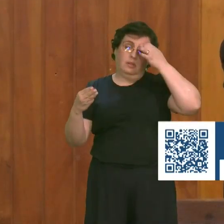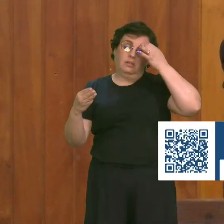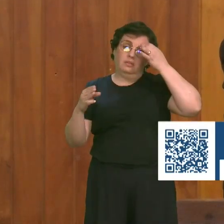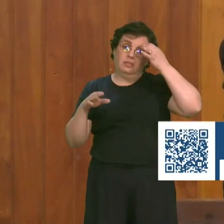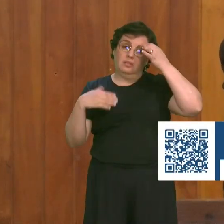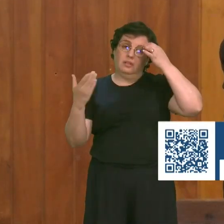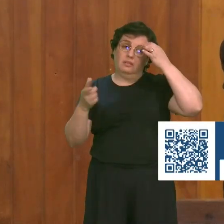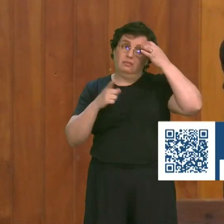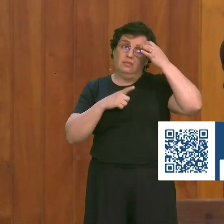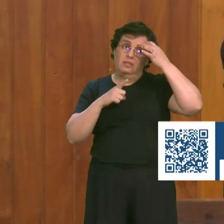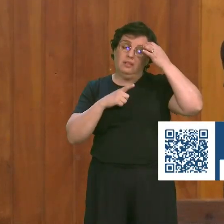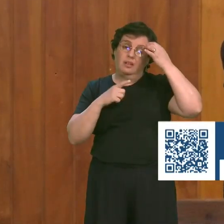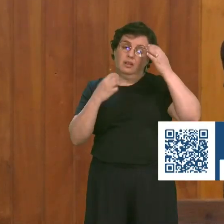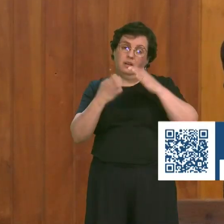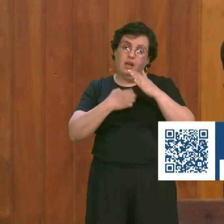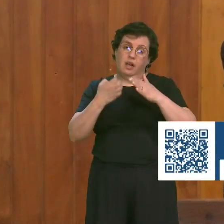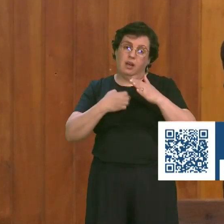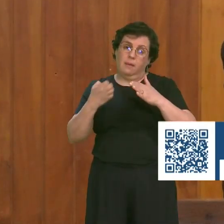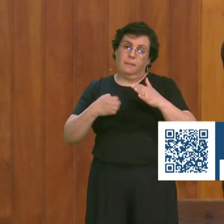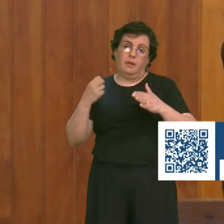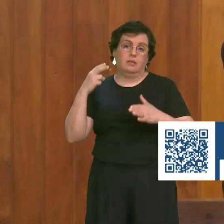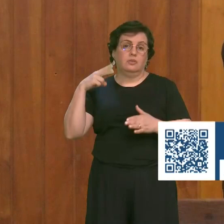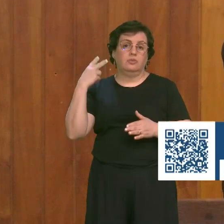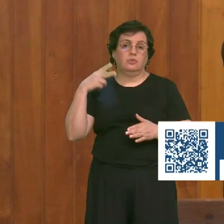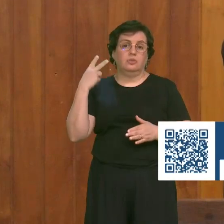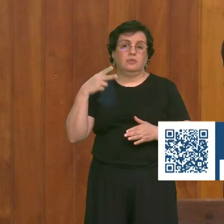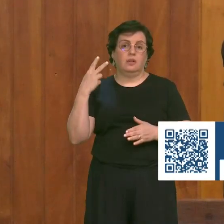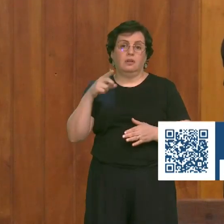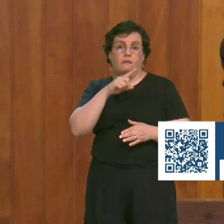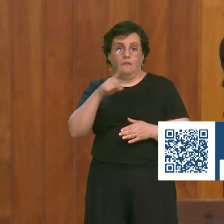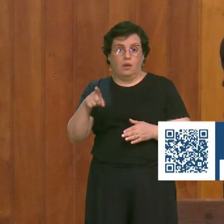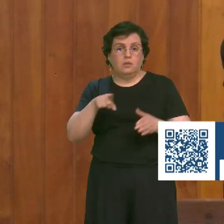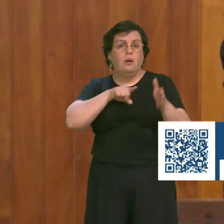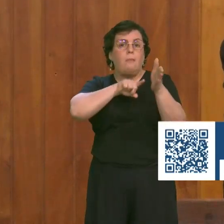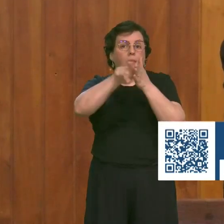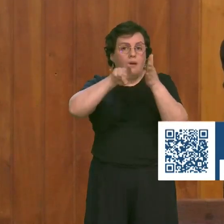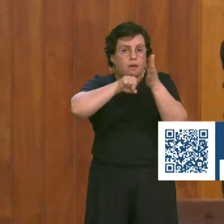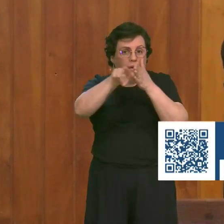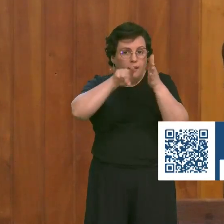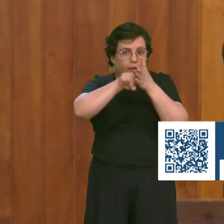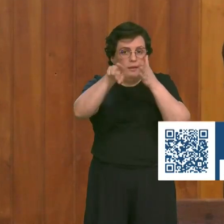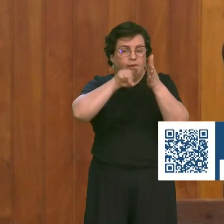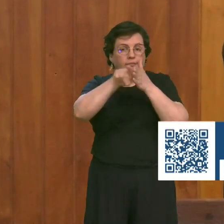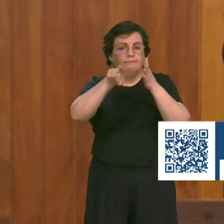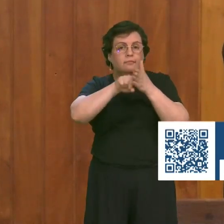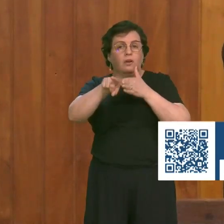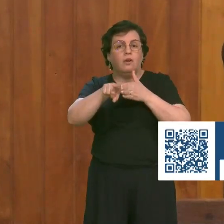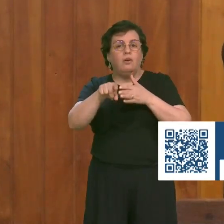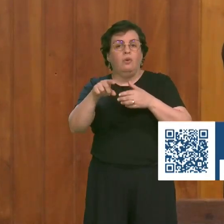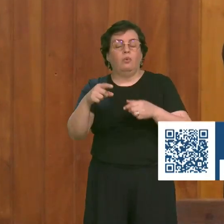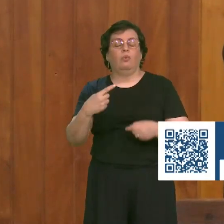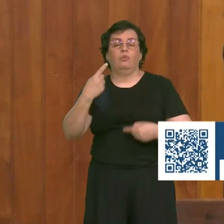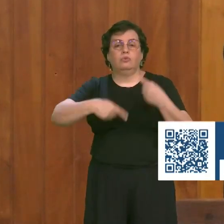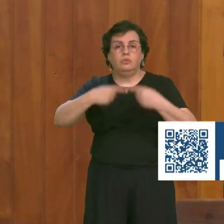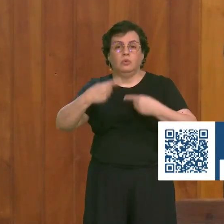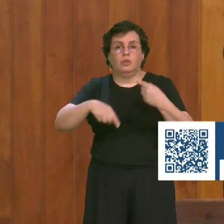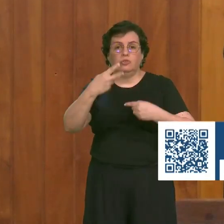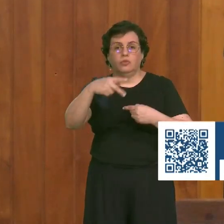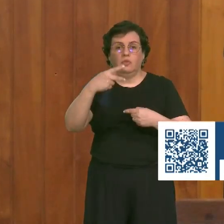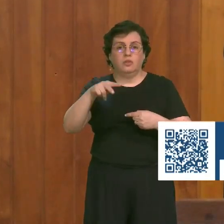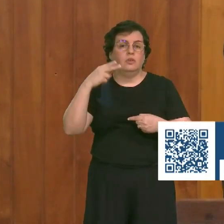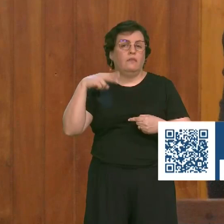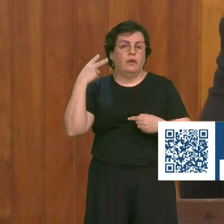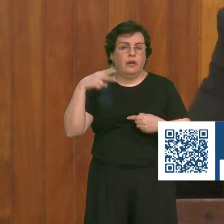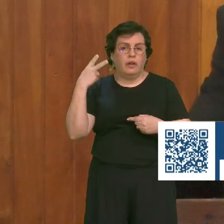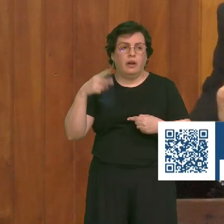então tem emendas dos Nobres e vereadores vocês cobrem os políticos de vocês cobre o prefeito cobrem os vereadores